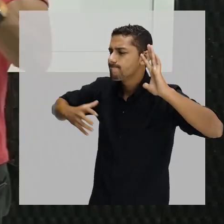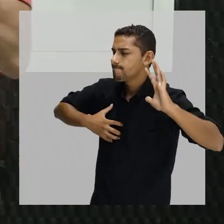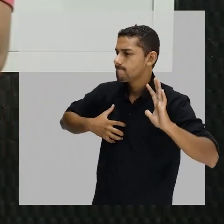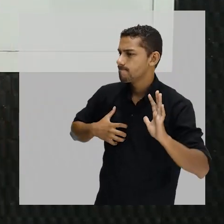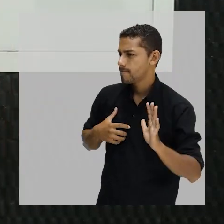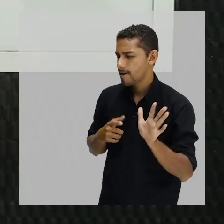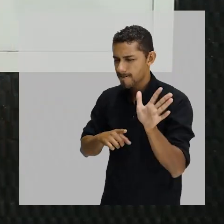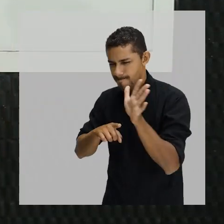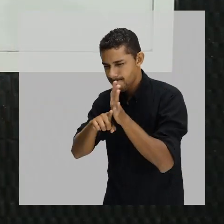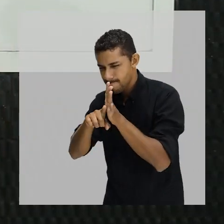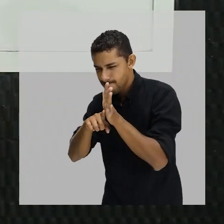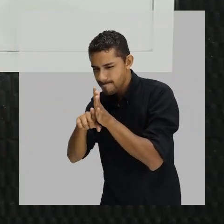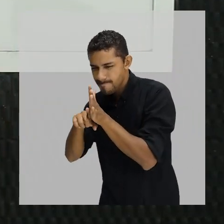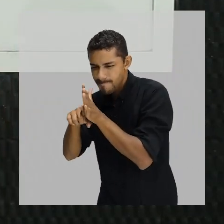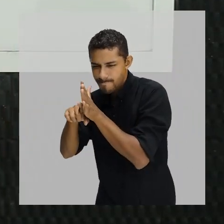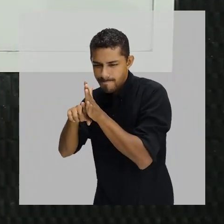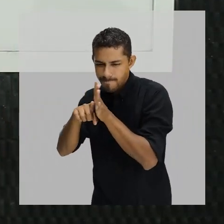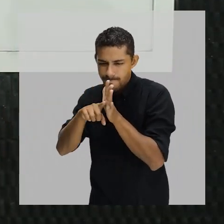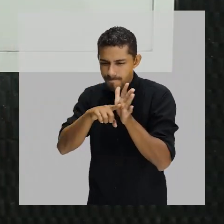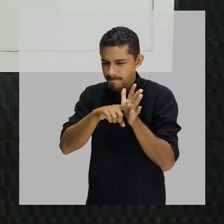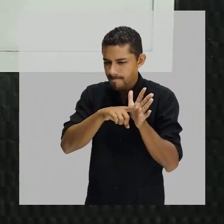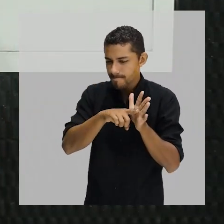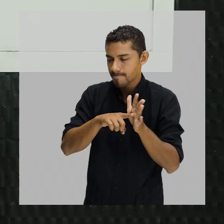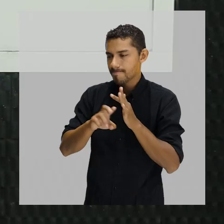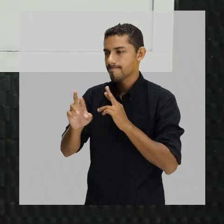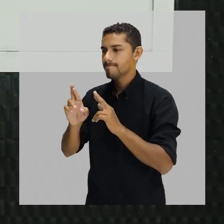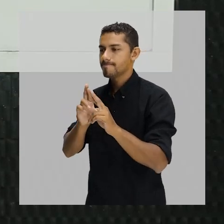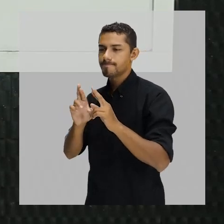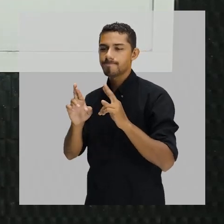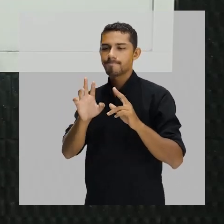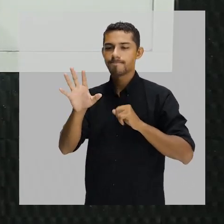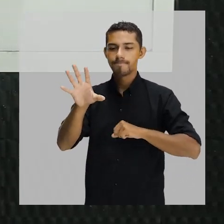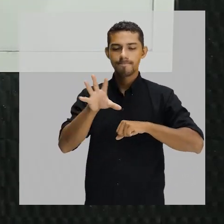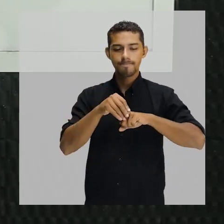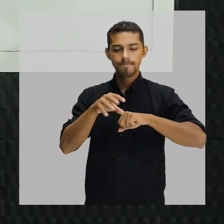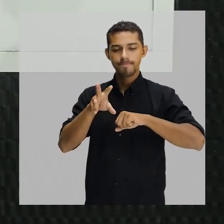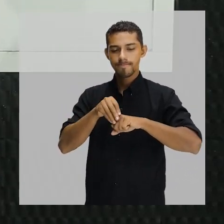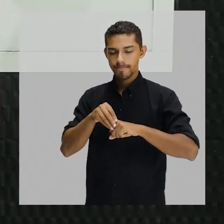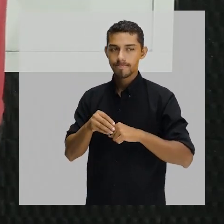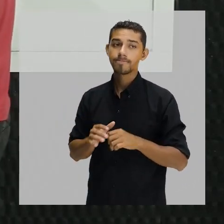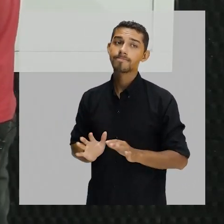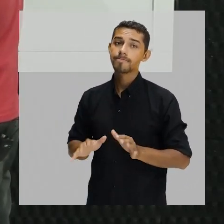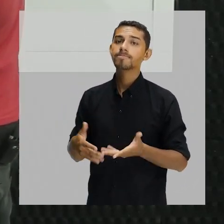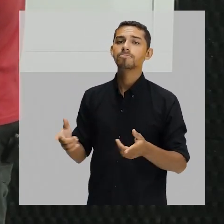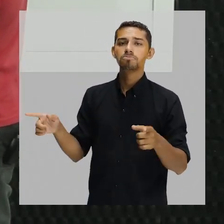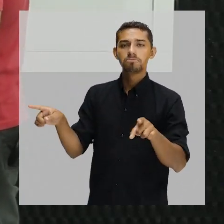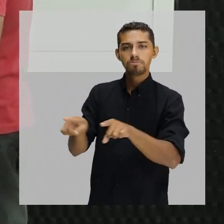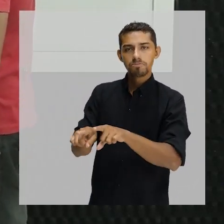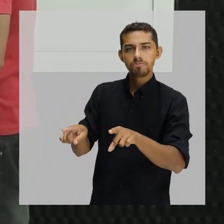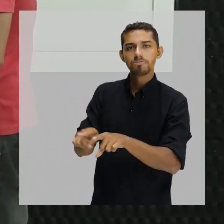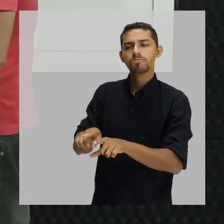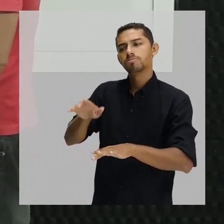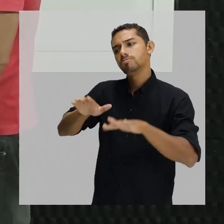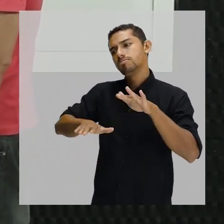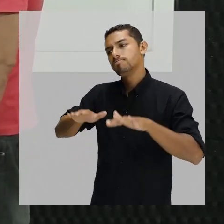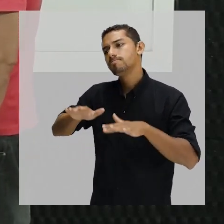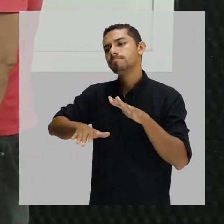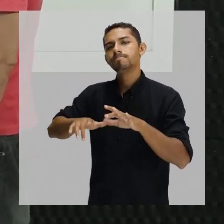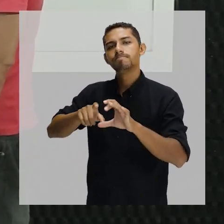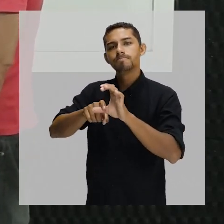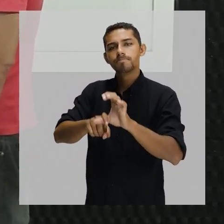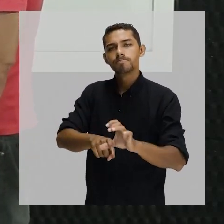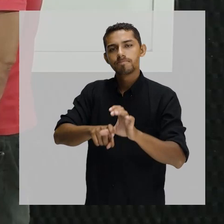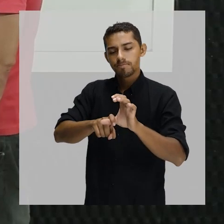a investigá-lo, ok? Então, esta relação de conhecimento, ela também vai depender